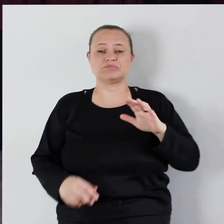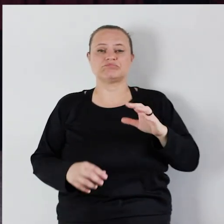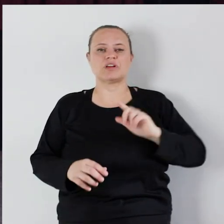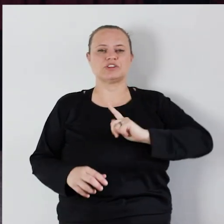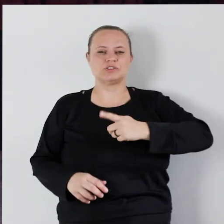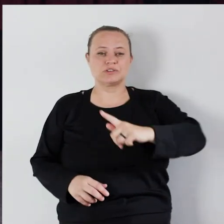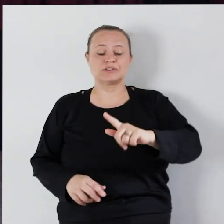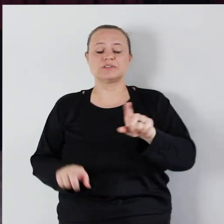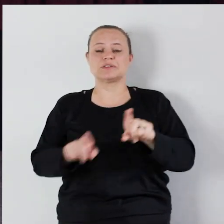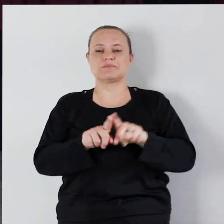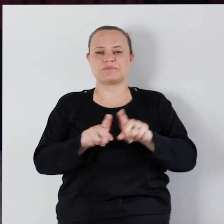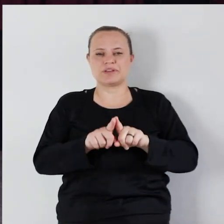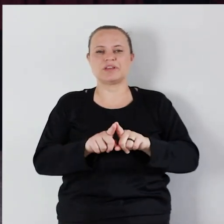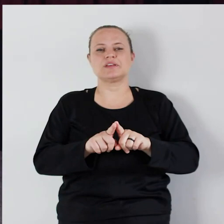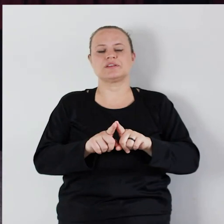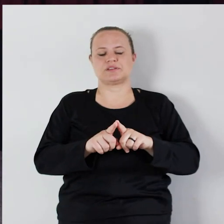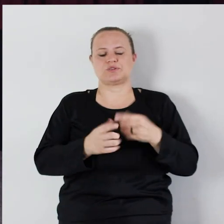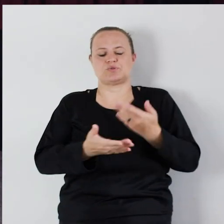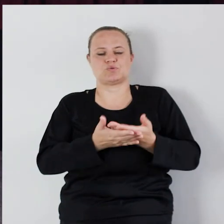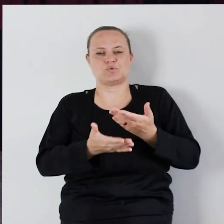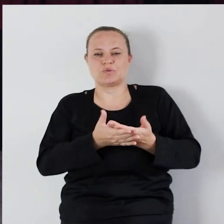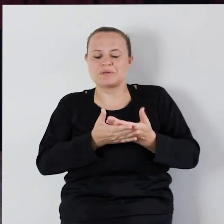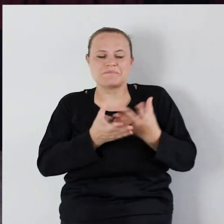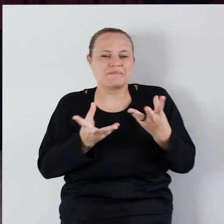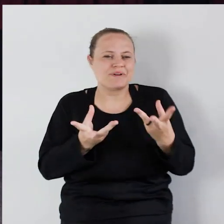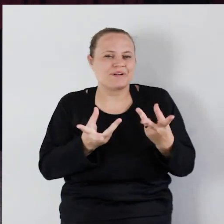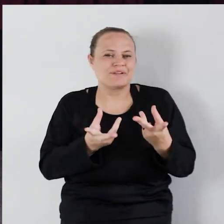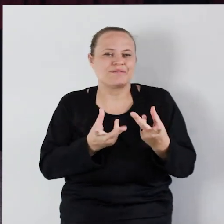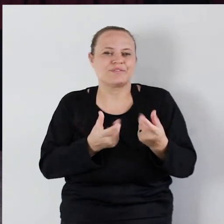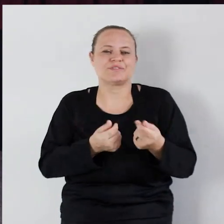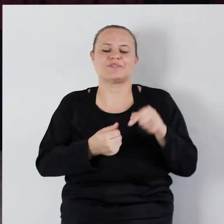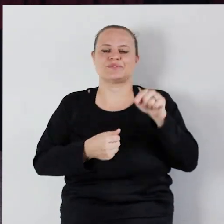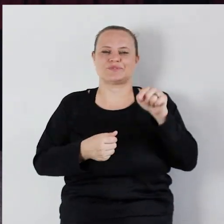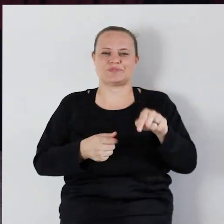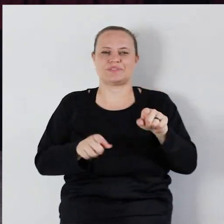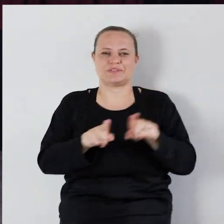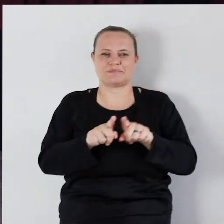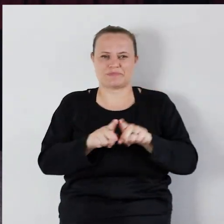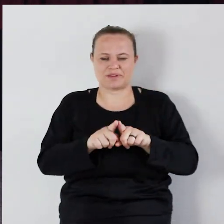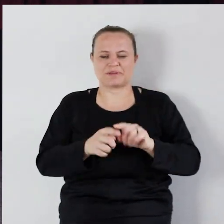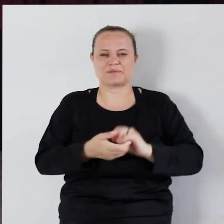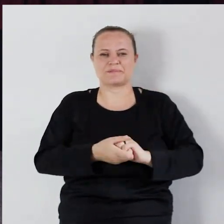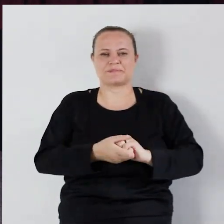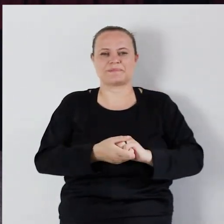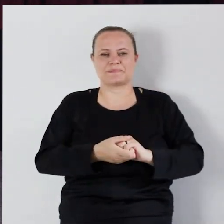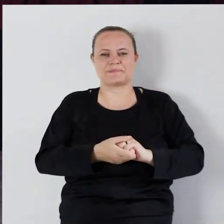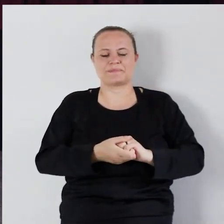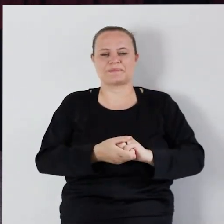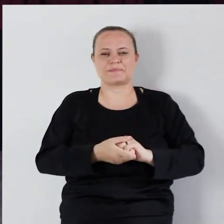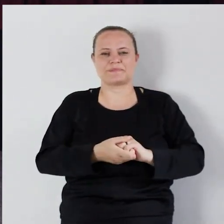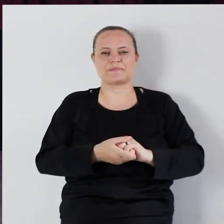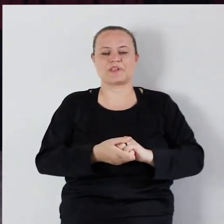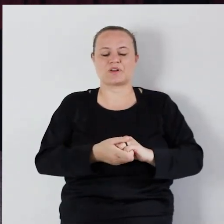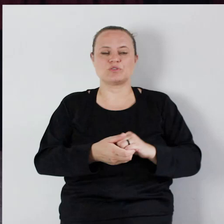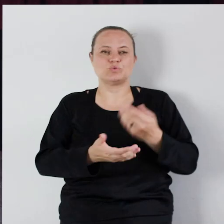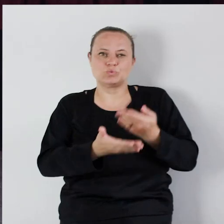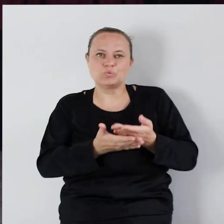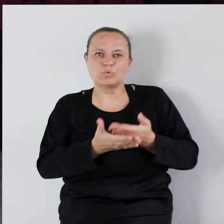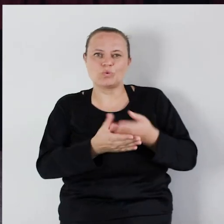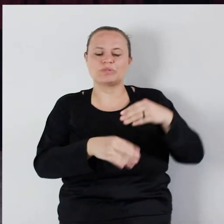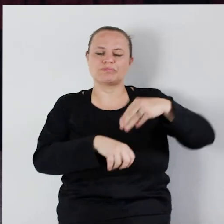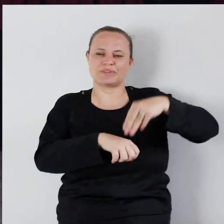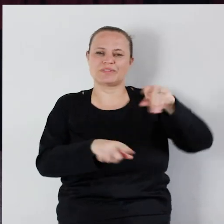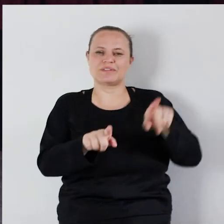né? Gestão e estética. A área de gestão estuda também essas questões. E aí a geodésica é um caso